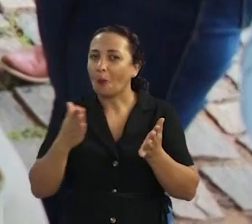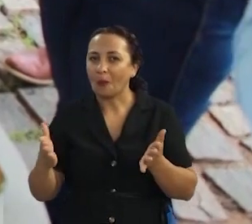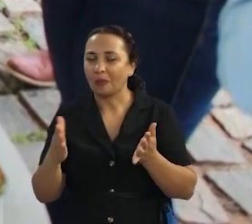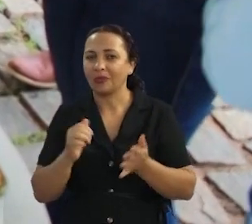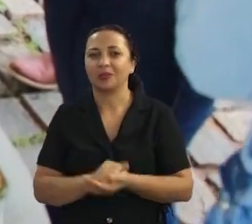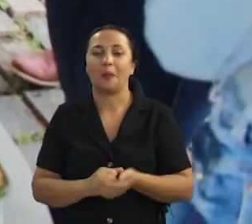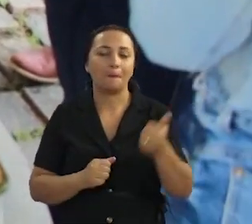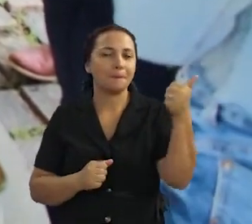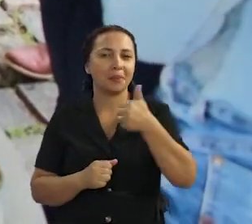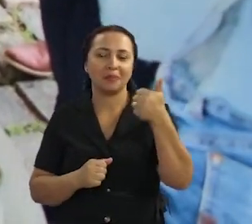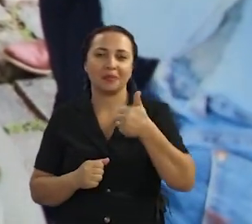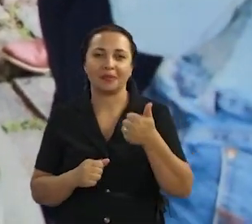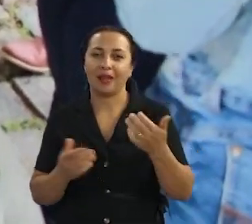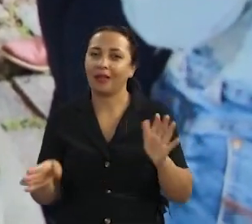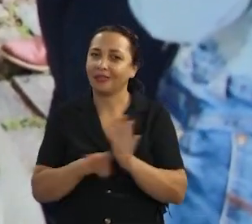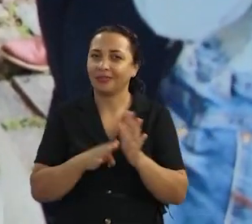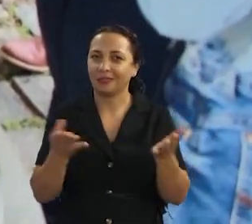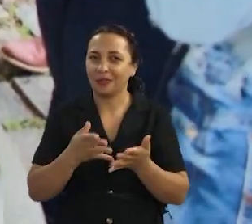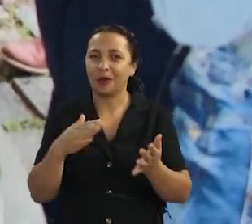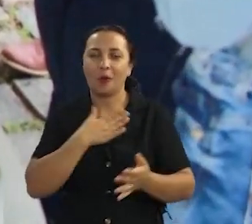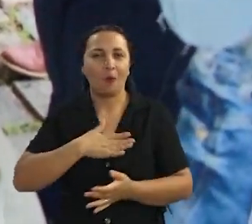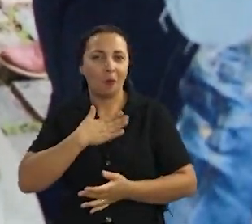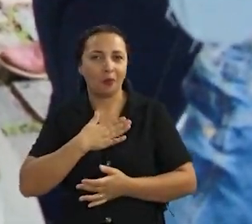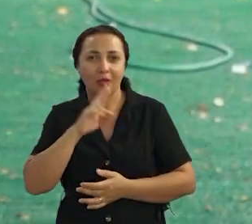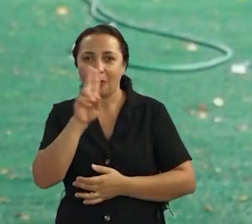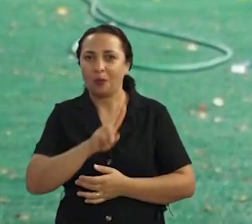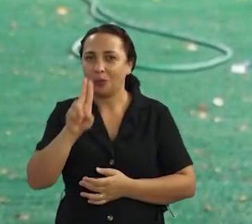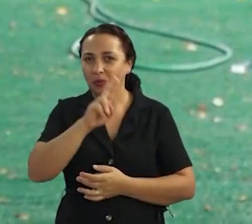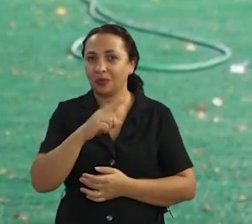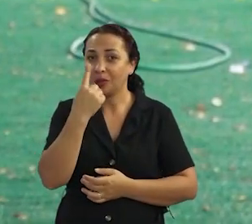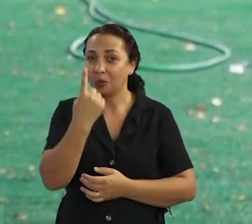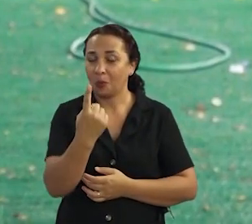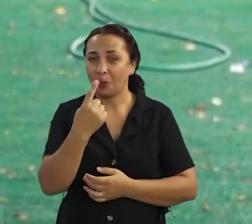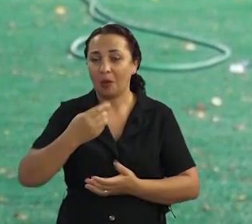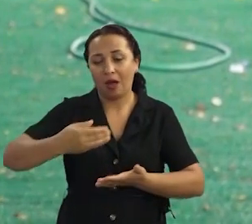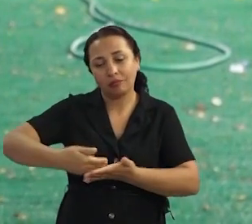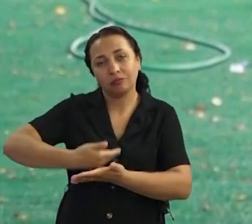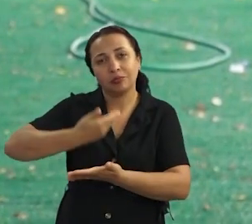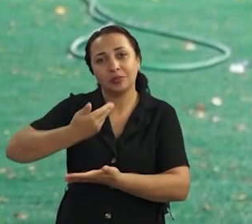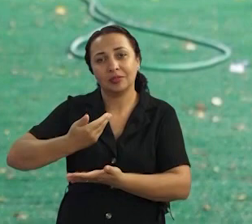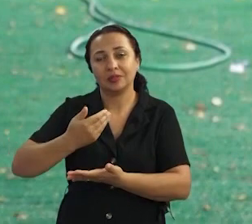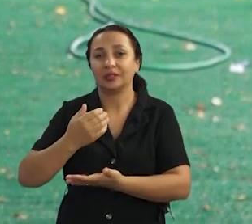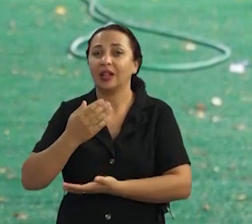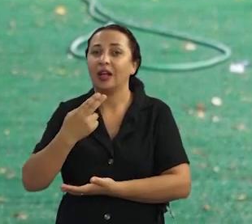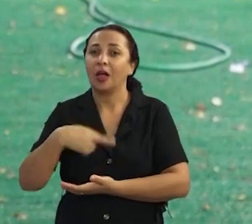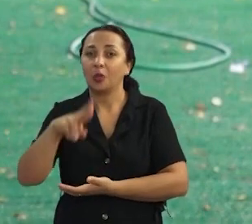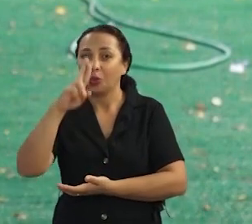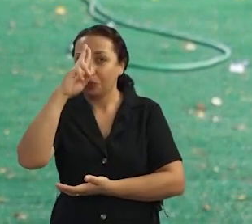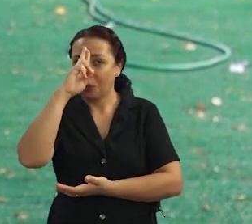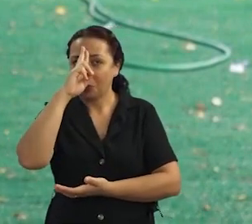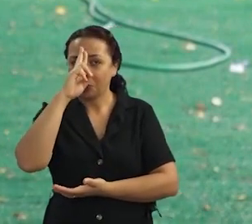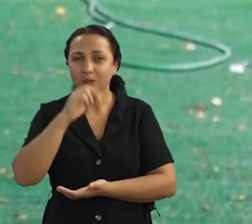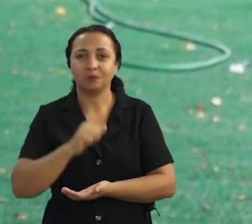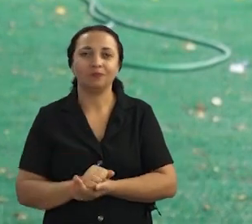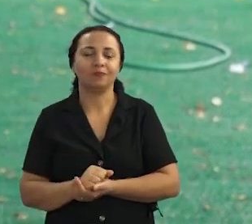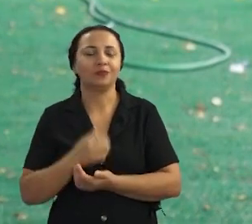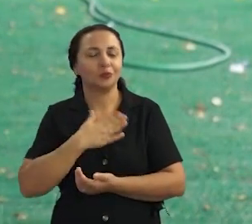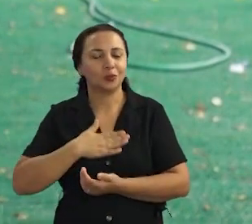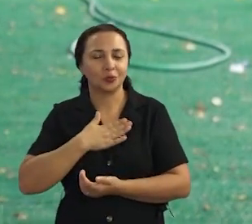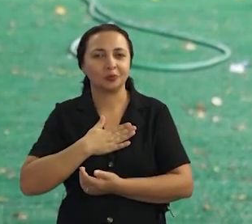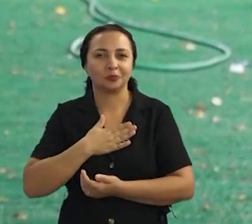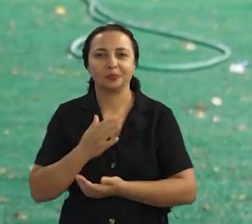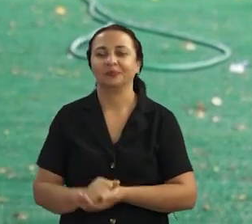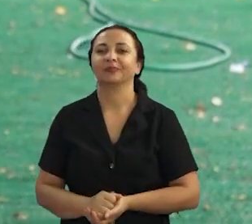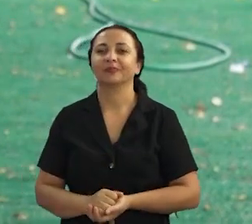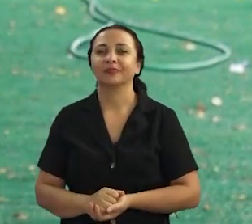piloto. Até o momento eles gostaram, eles estão utilizando uma colher no almoço, né? Eles estão